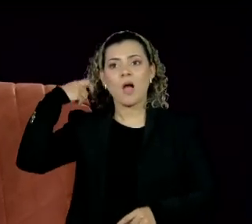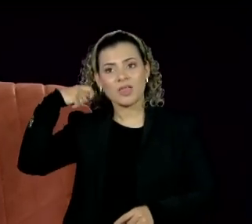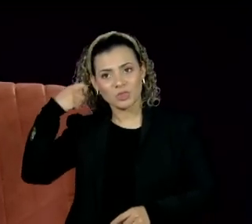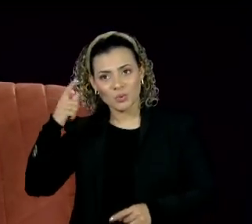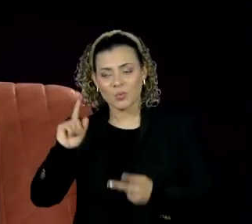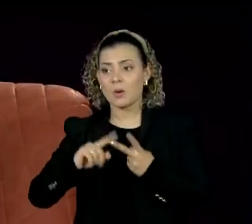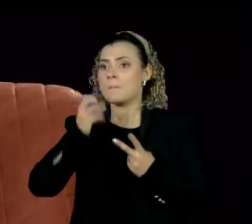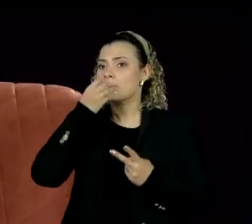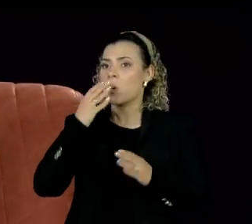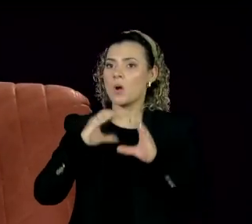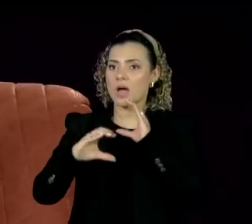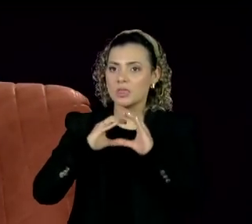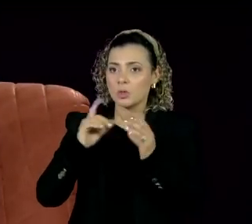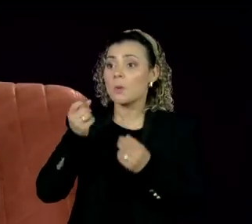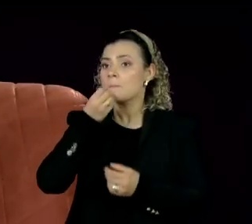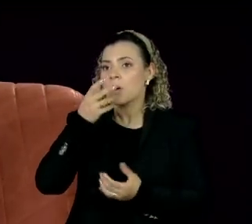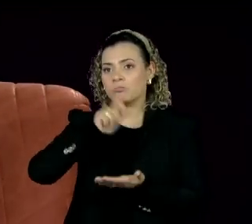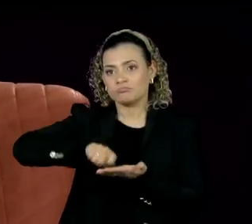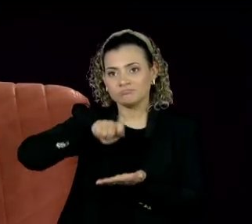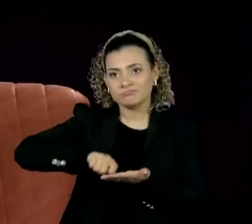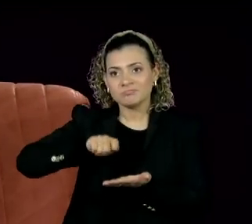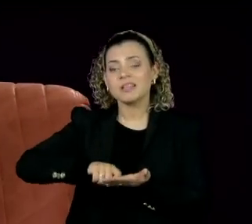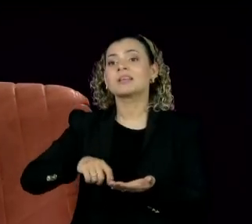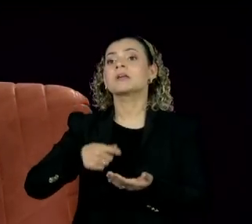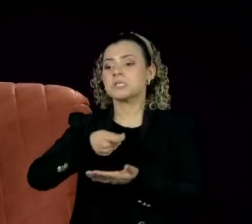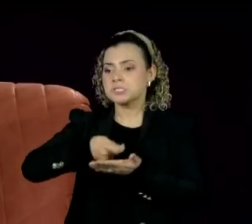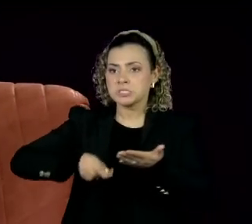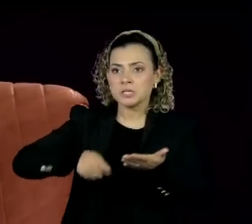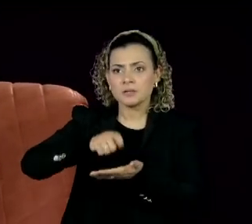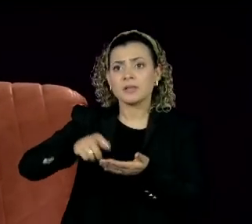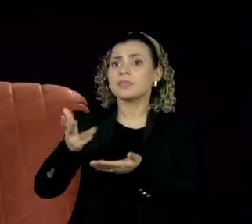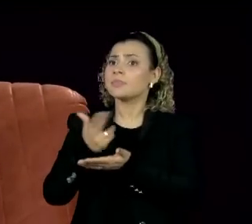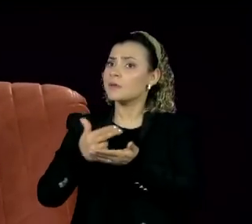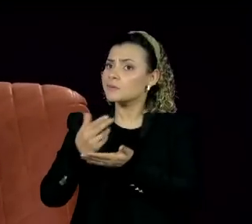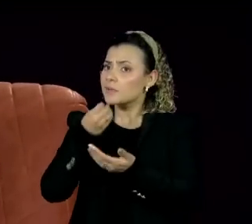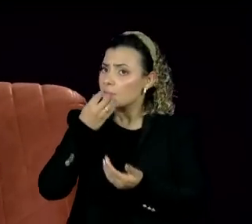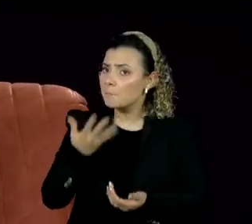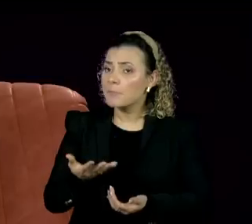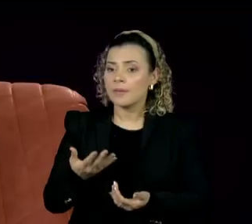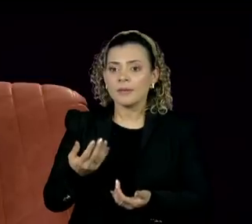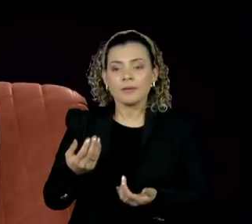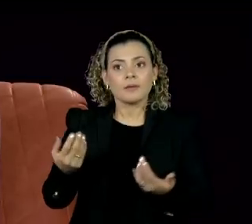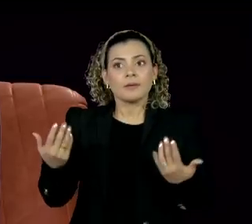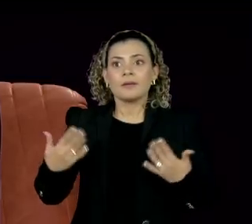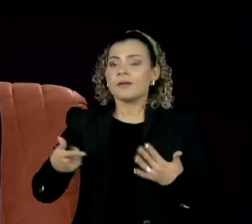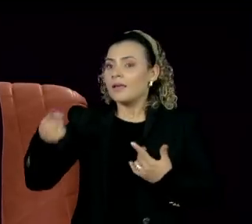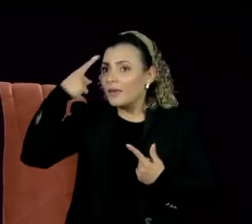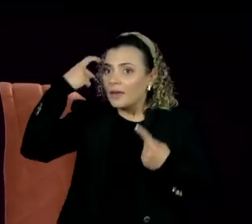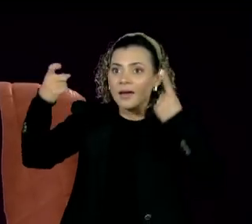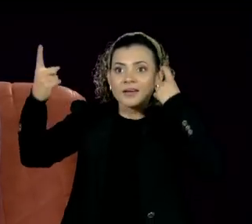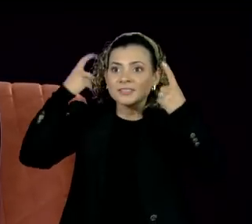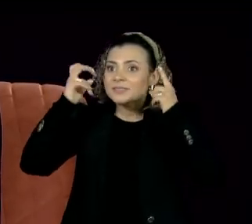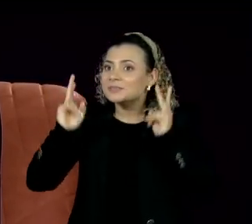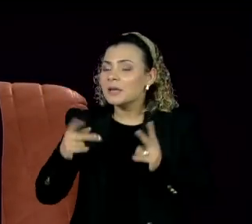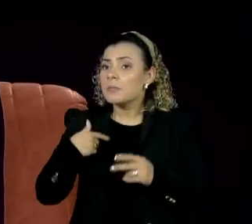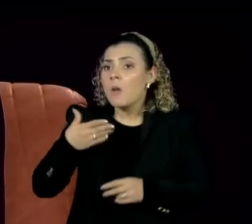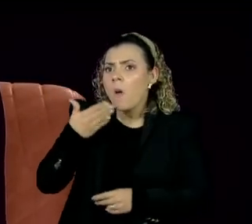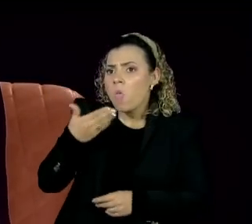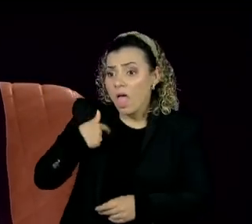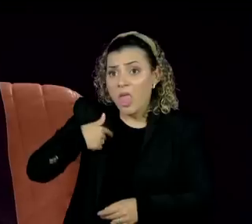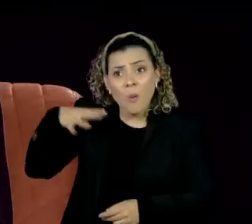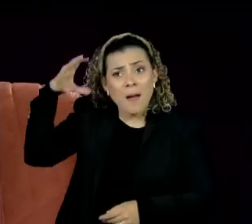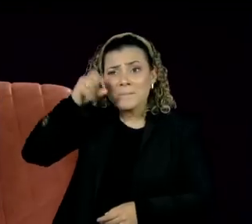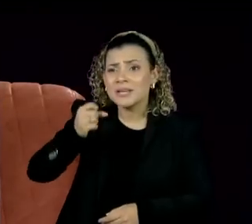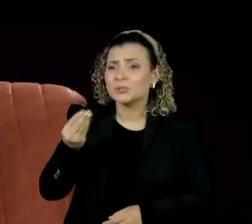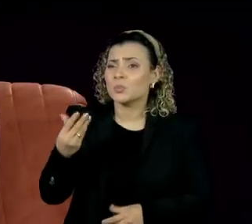bom cantor, bom compositor, bom escritor, ele desenha muito bem. E ele é um cara muito criativo. Eu aprendi muito com ele.